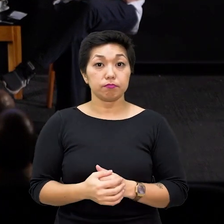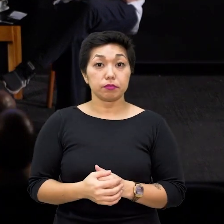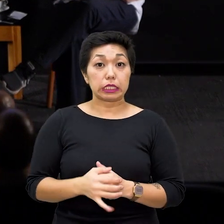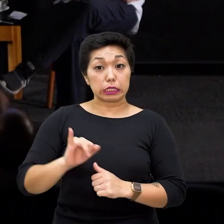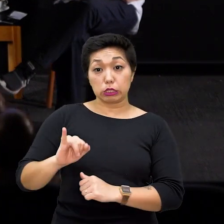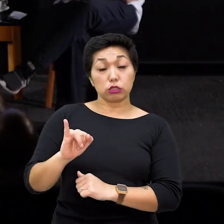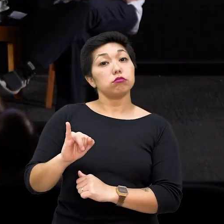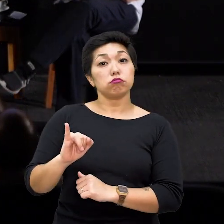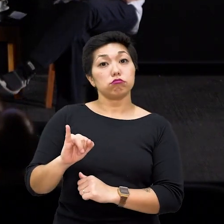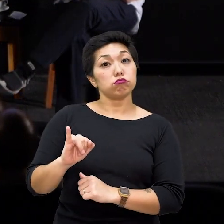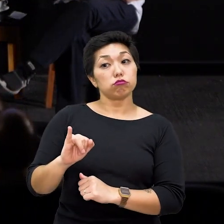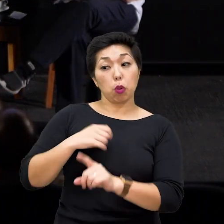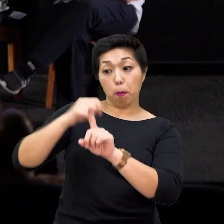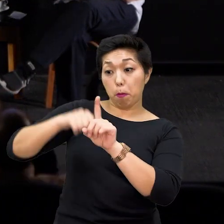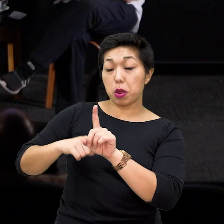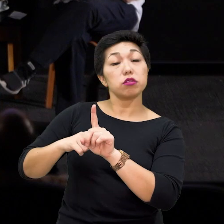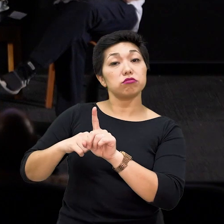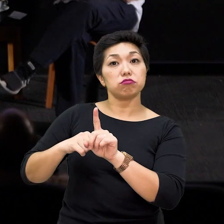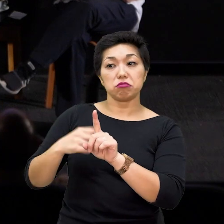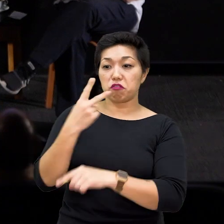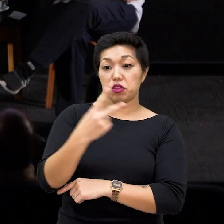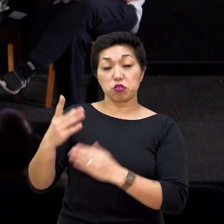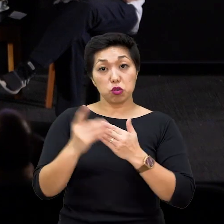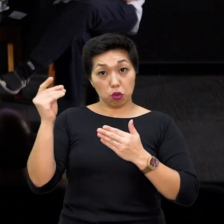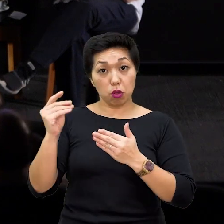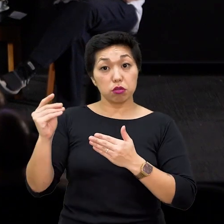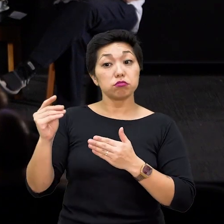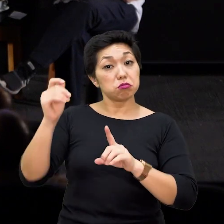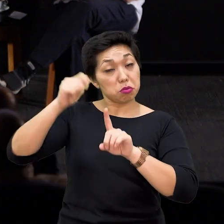no dia, a gente se senta junto e